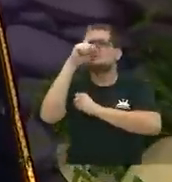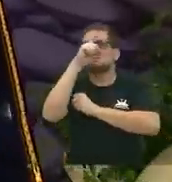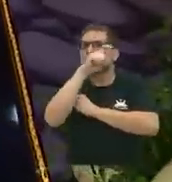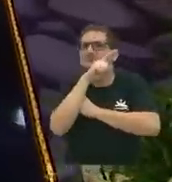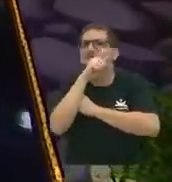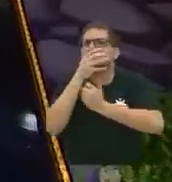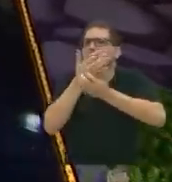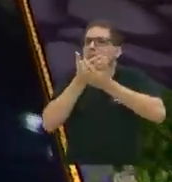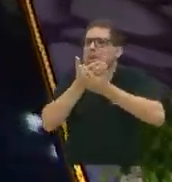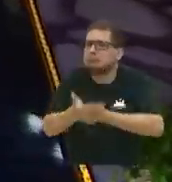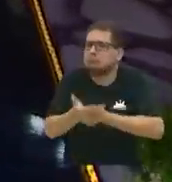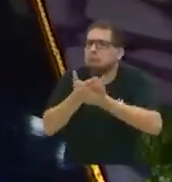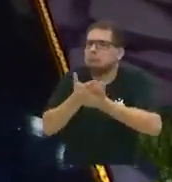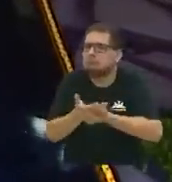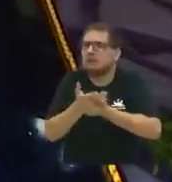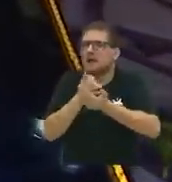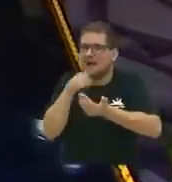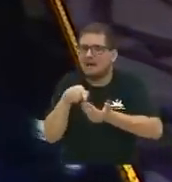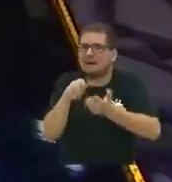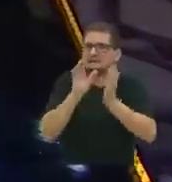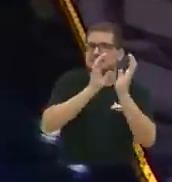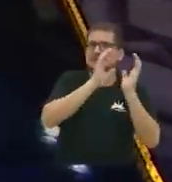a trave da cruz?